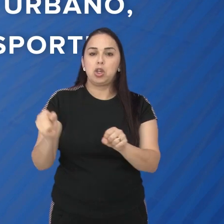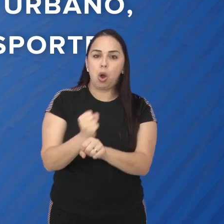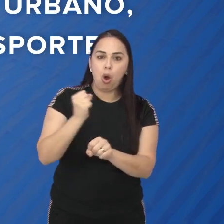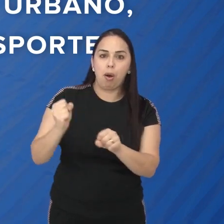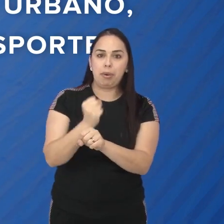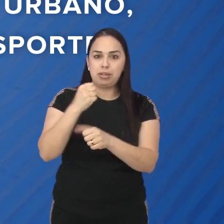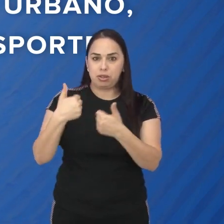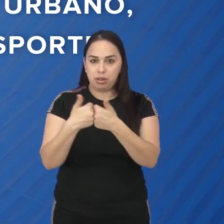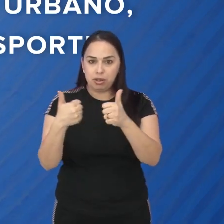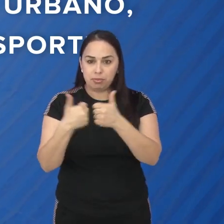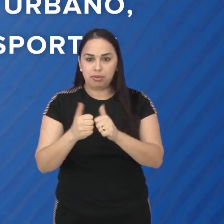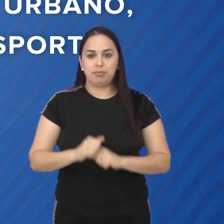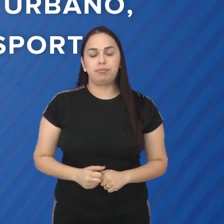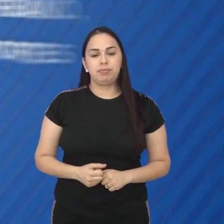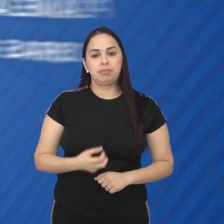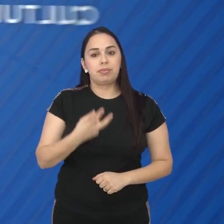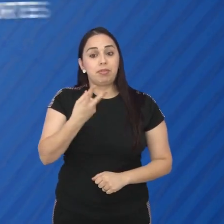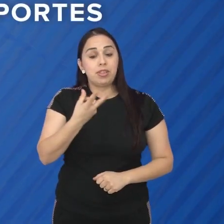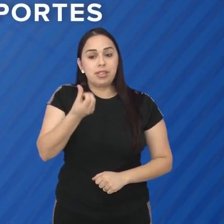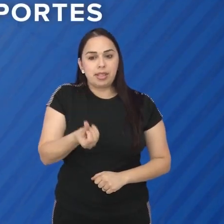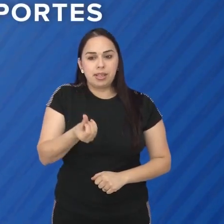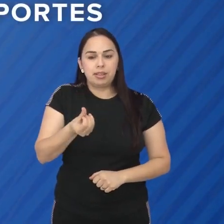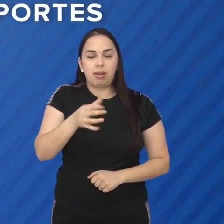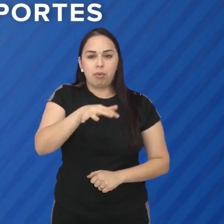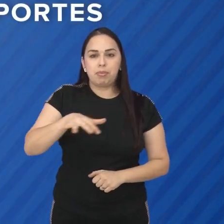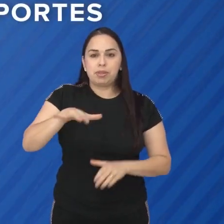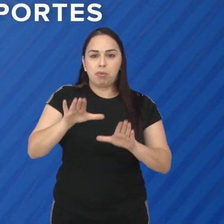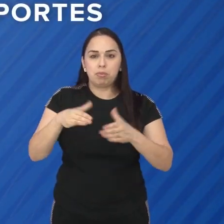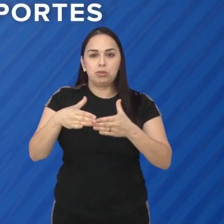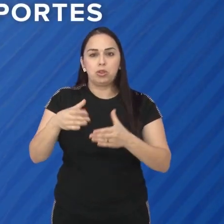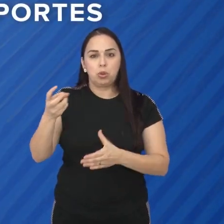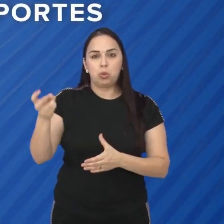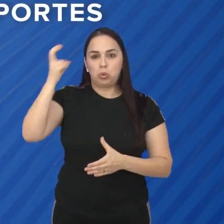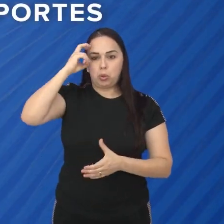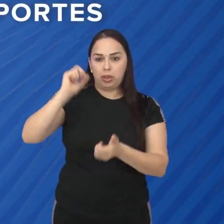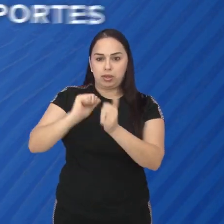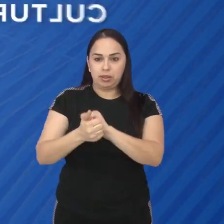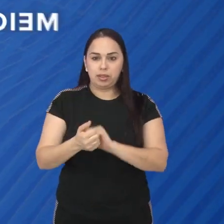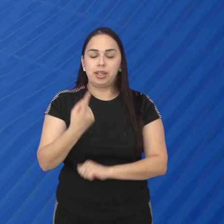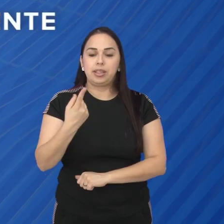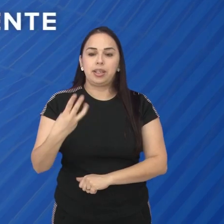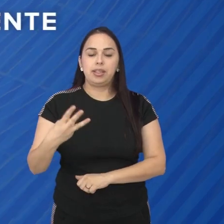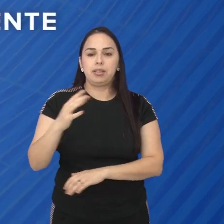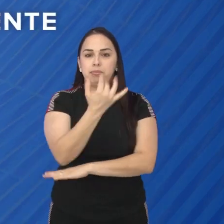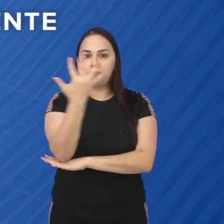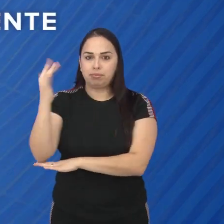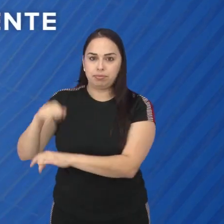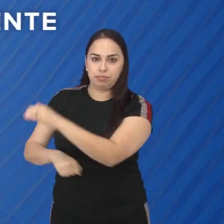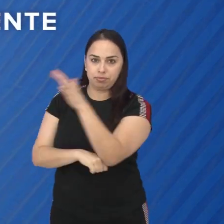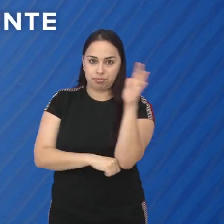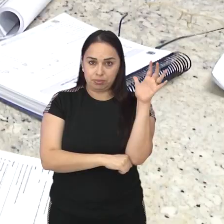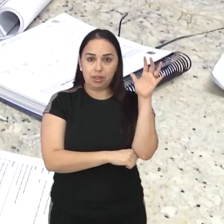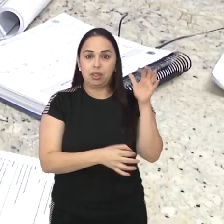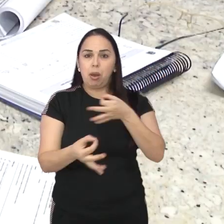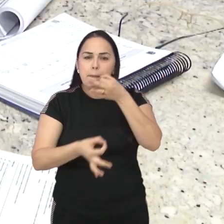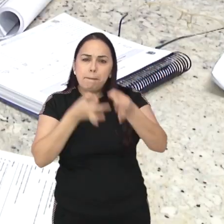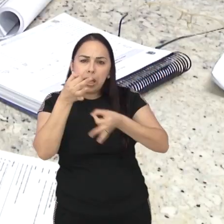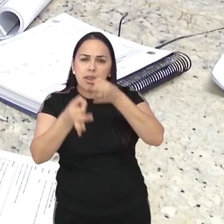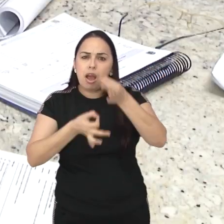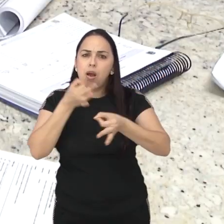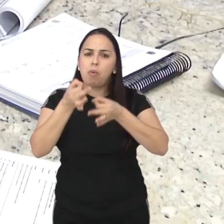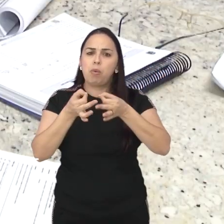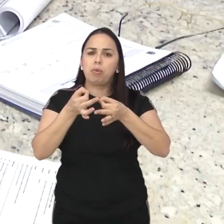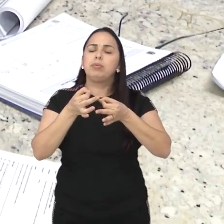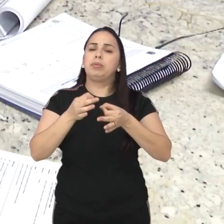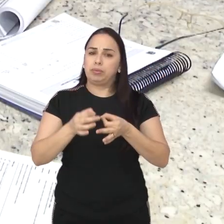Planejamento Urbano, Obras e Transporte, 26 da Comissão de Cultura e Esportes e 13 de Meio Ambiente. O trabalho